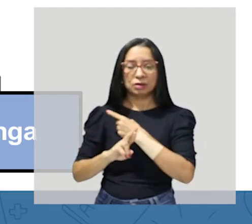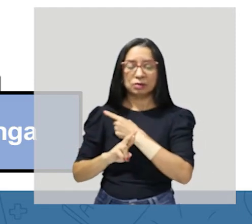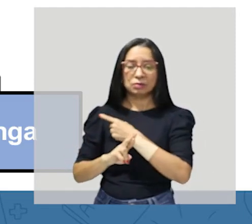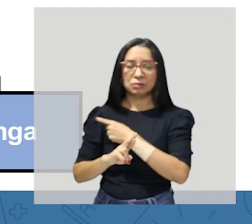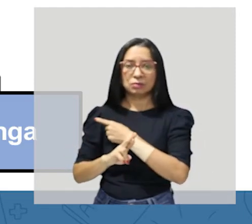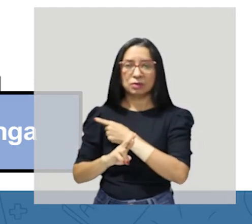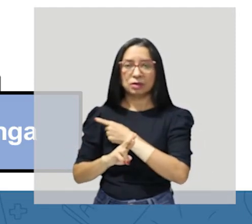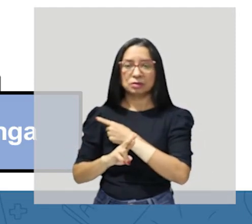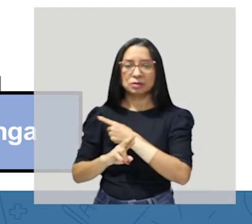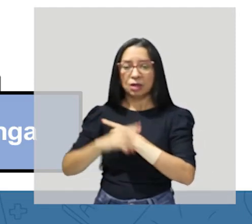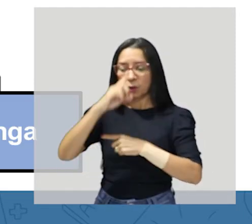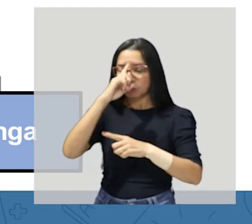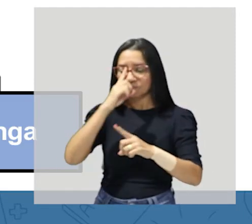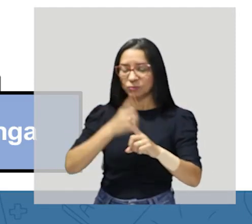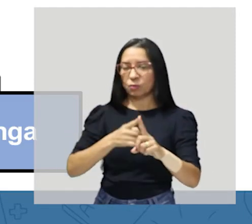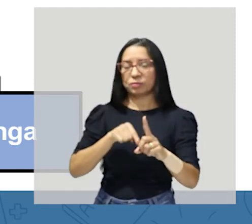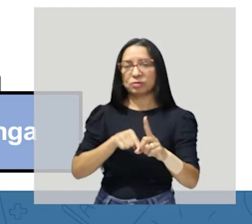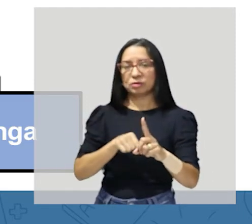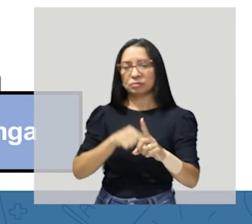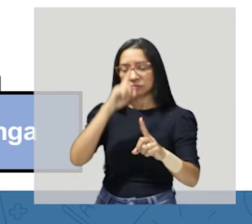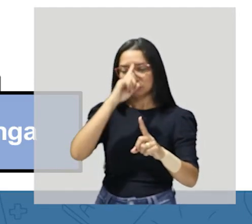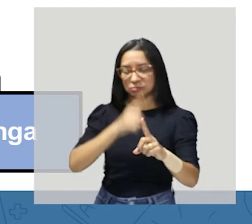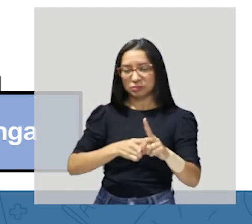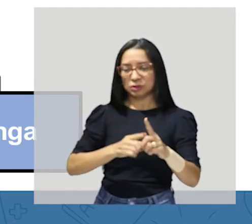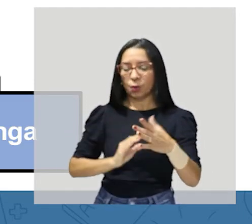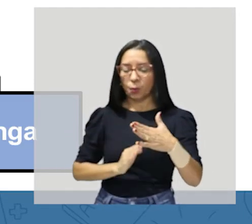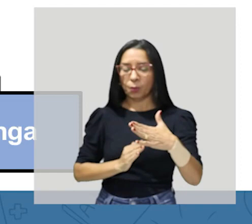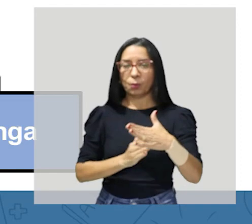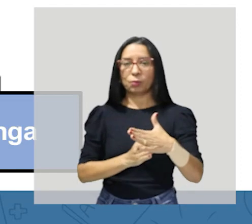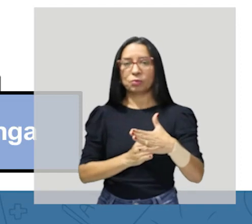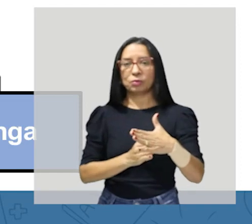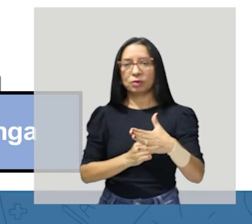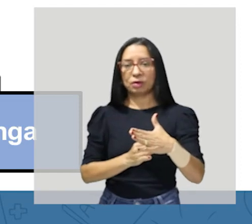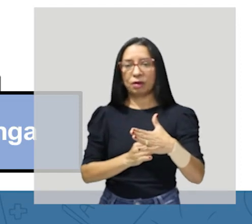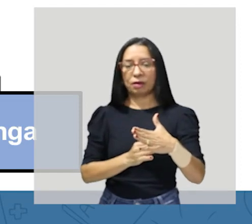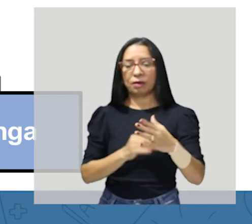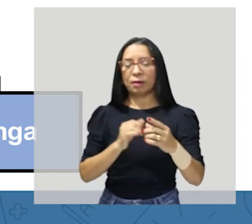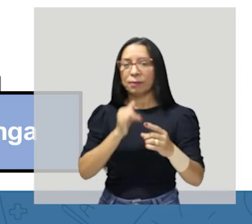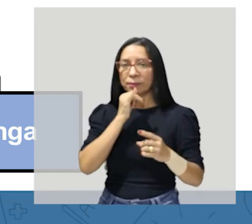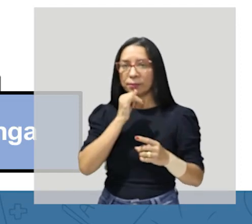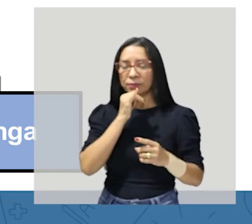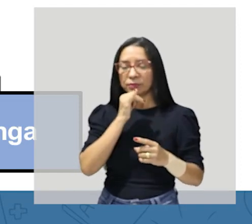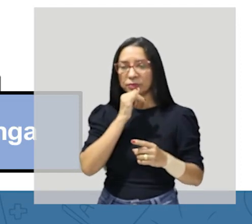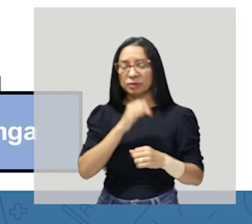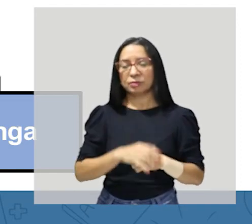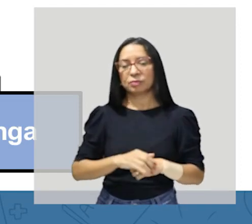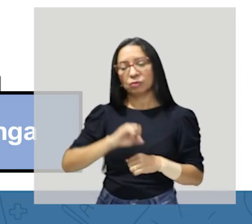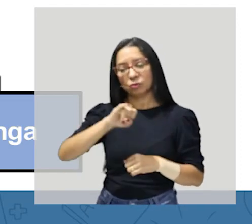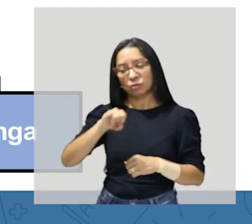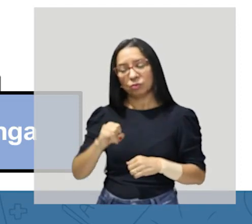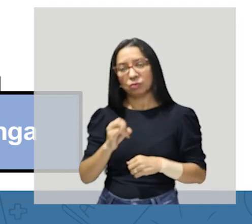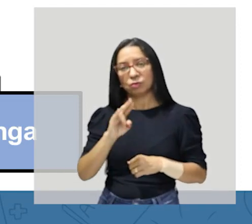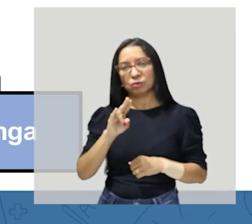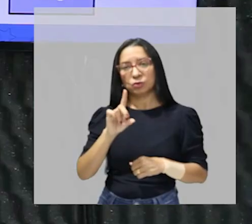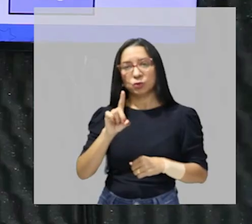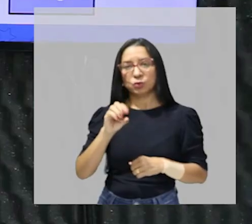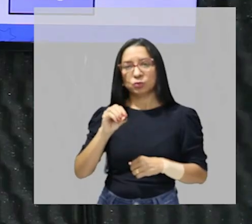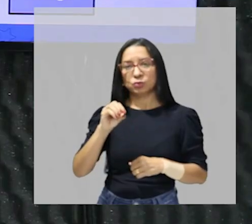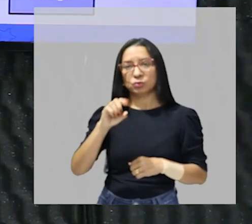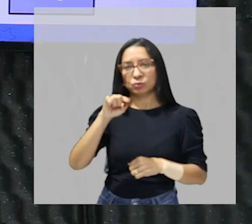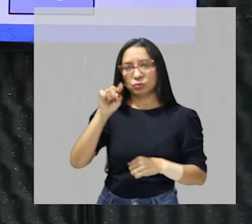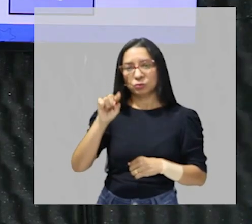dominar o adversário. Você controlar o adversário. Por exemplo, o judô. O judô é um esporte